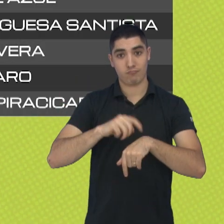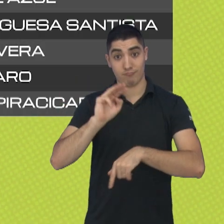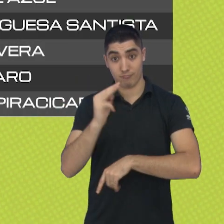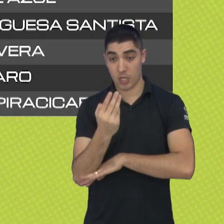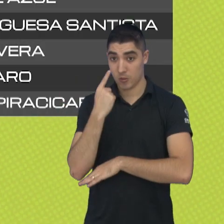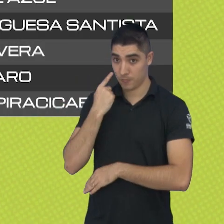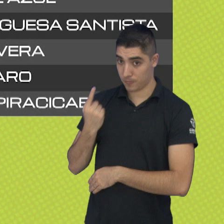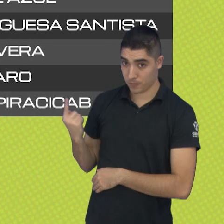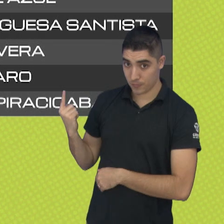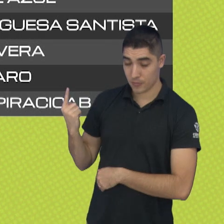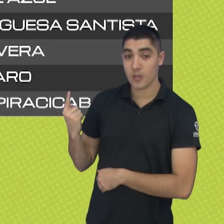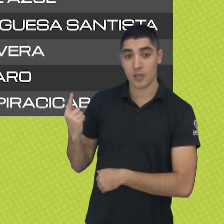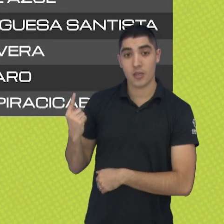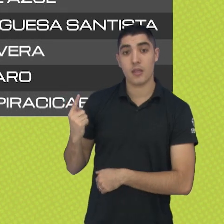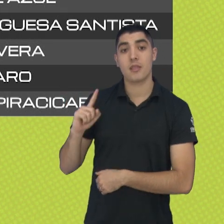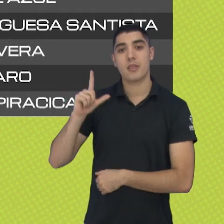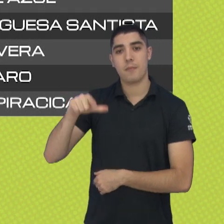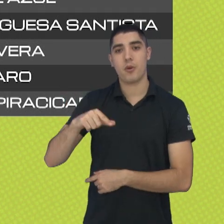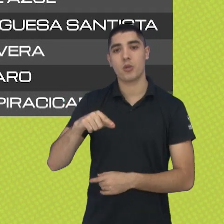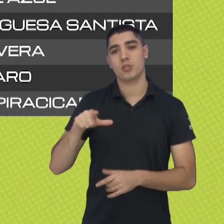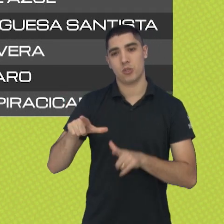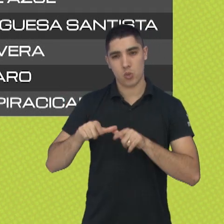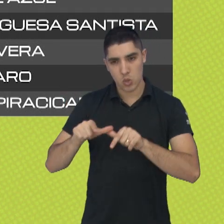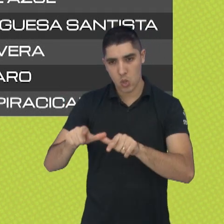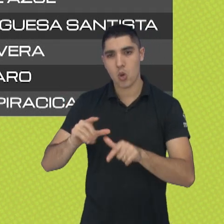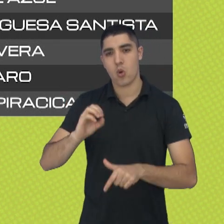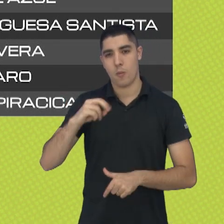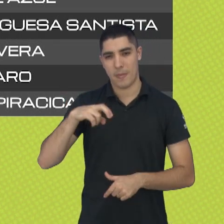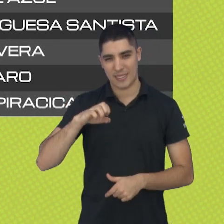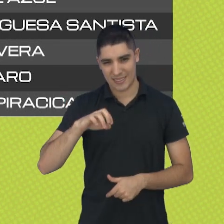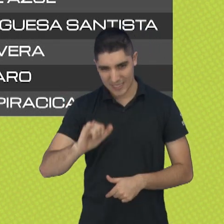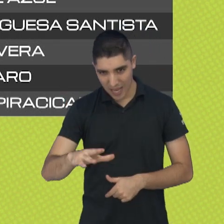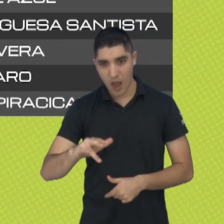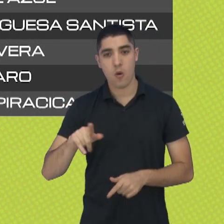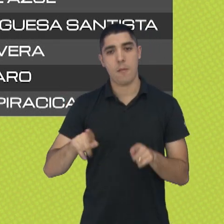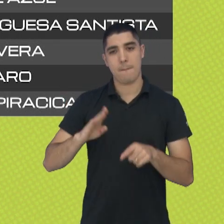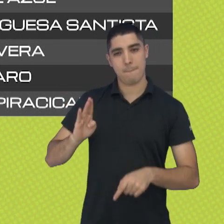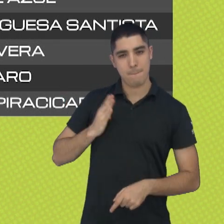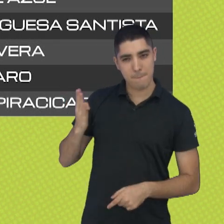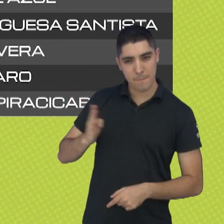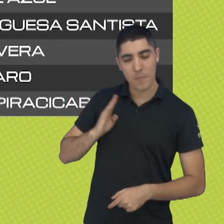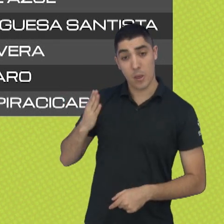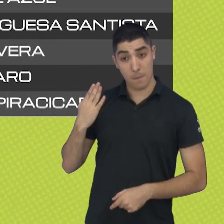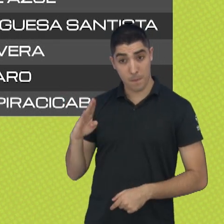Linense. Depois tem Noroeste Comercial, Oeste Capivariano, São Bento e Monte Azul, Velo Clube e